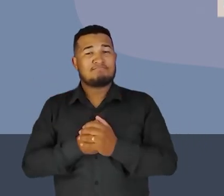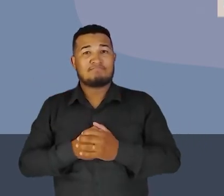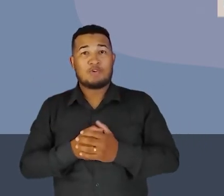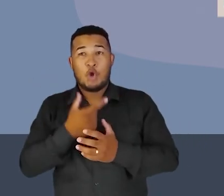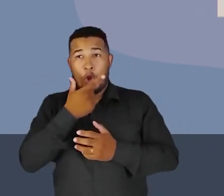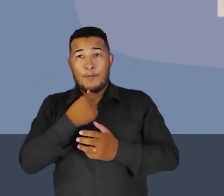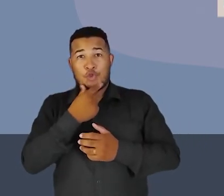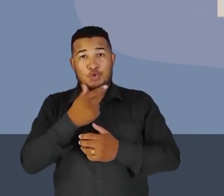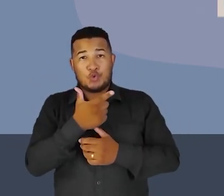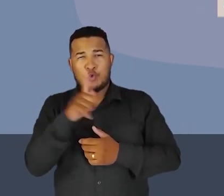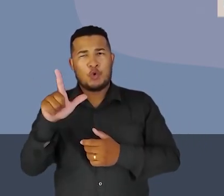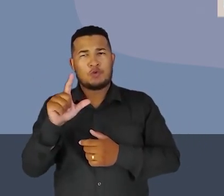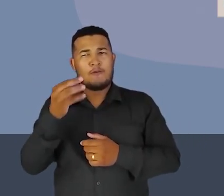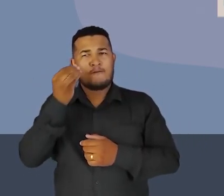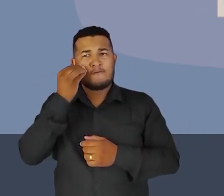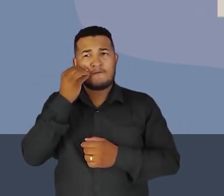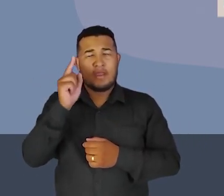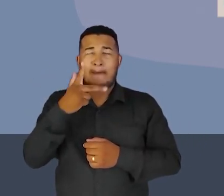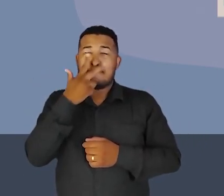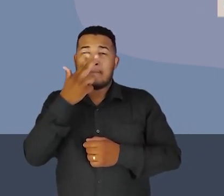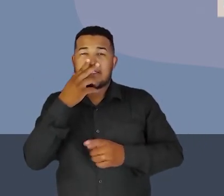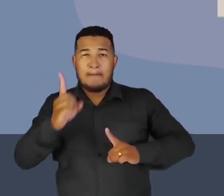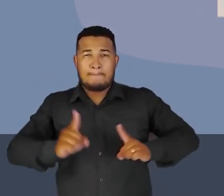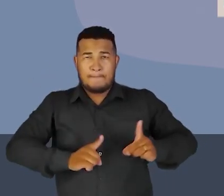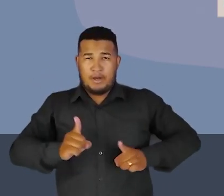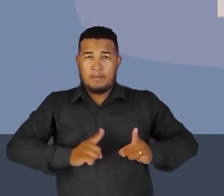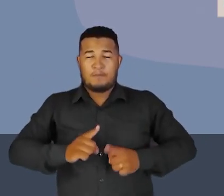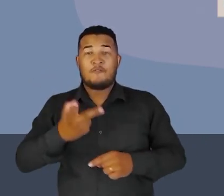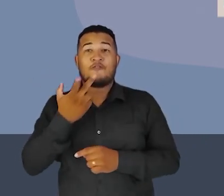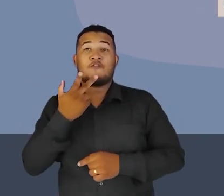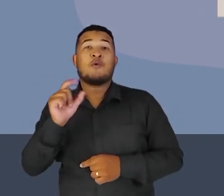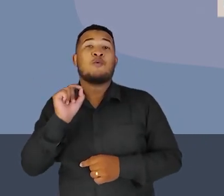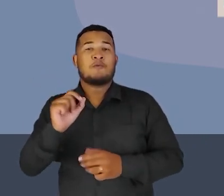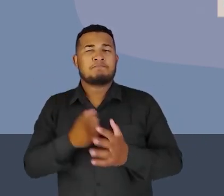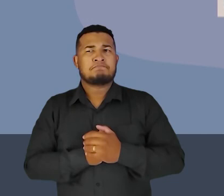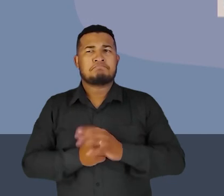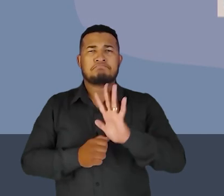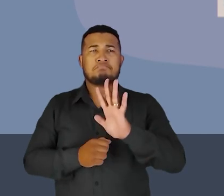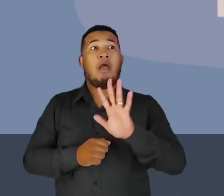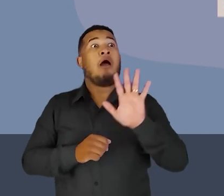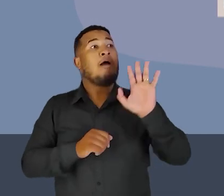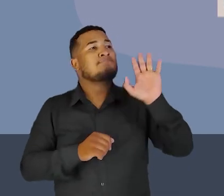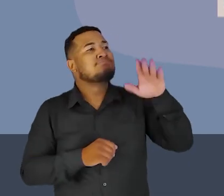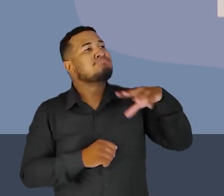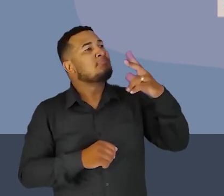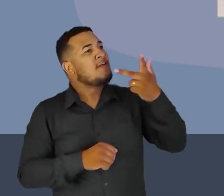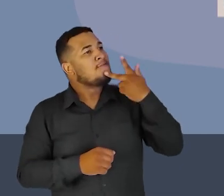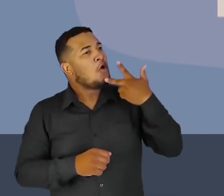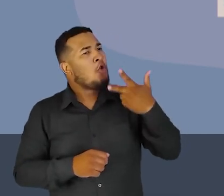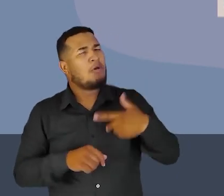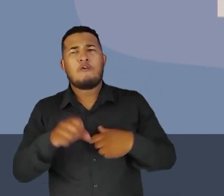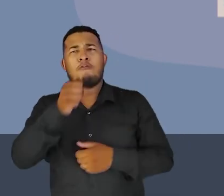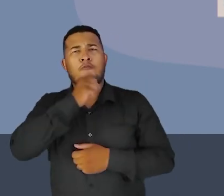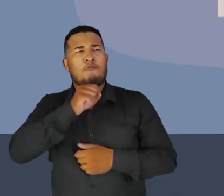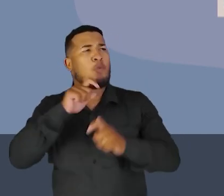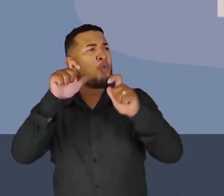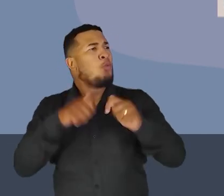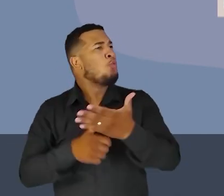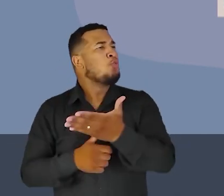outro menininho, que dá a entender ali que é o primo dele, fala o seguinte: por falar nisso, cadê o